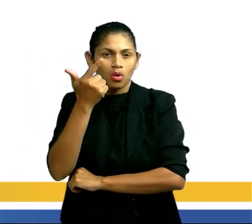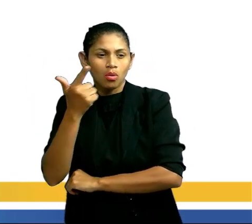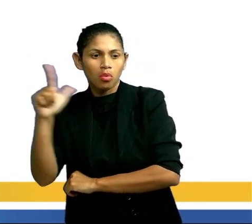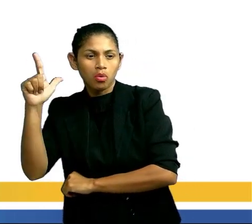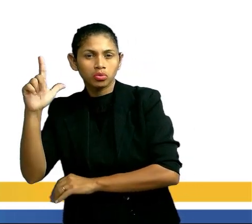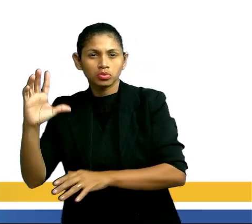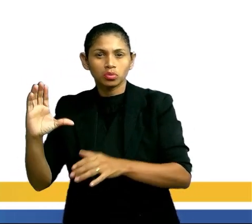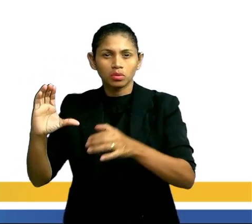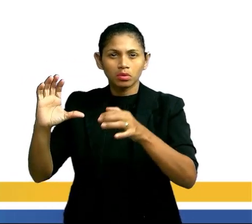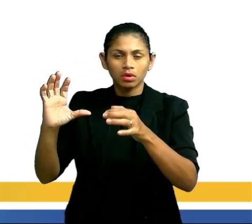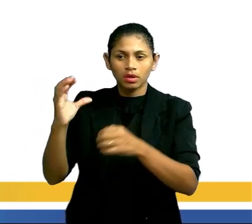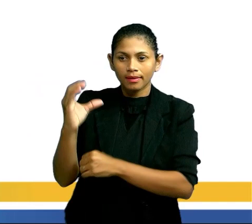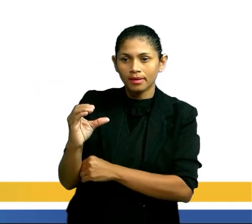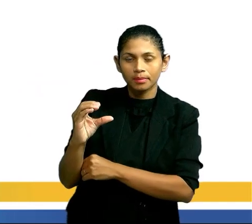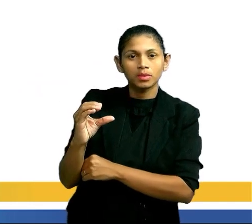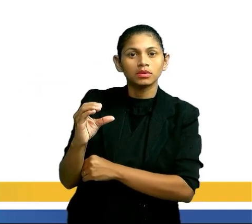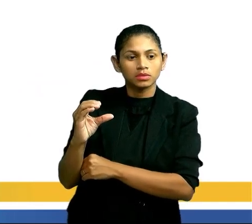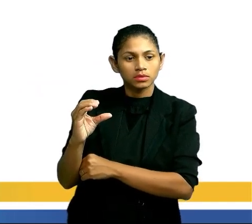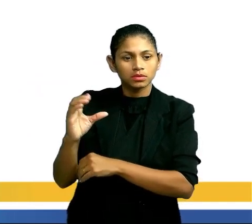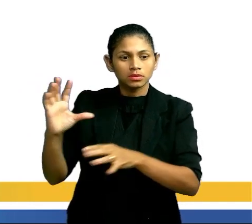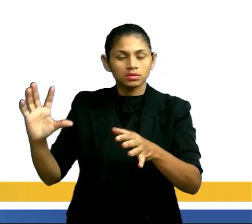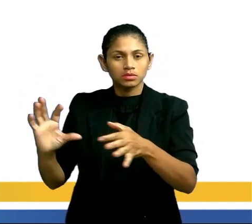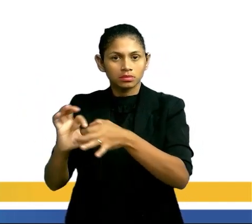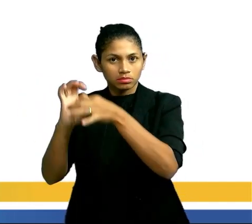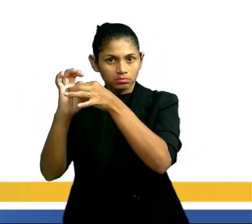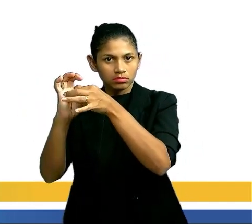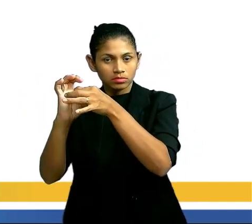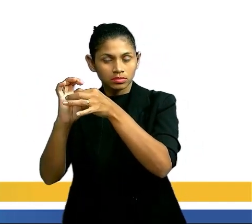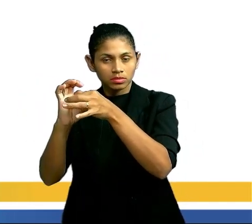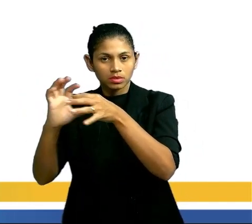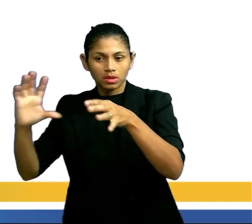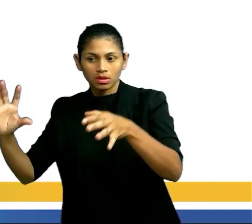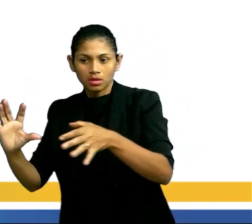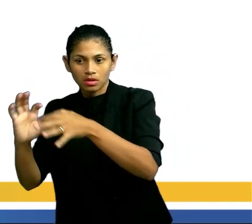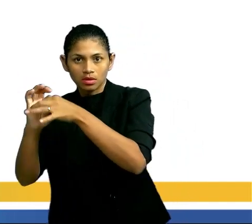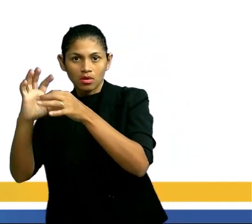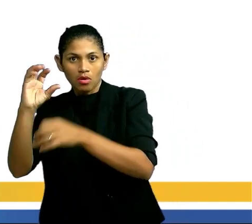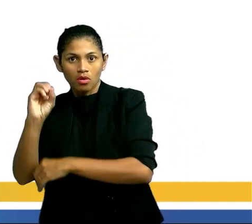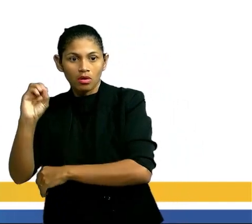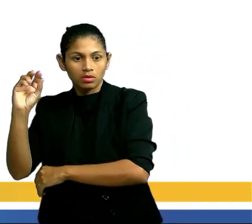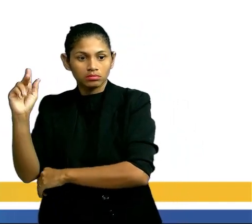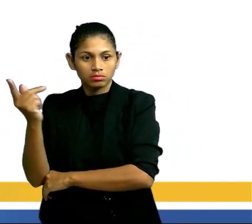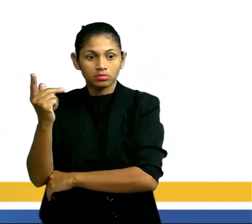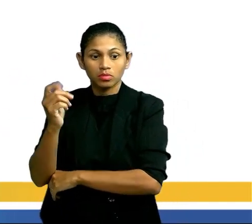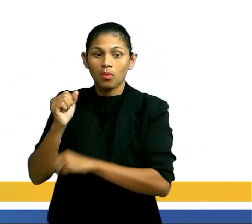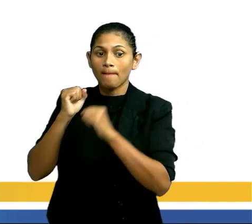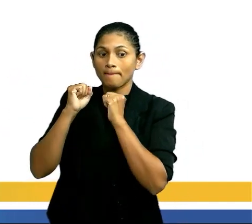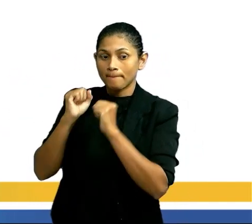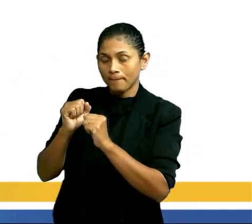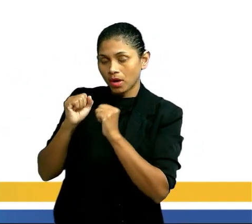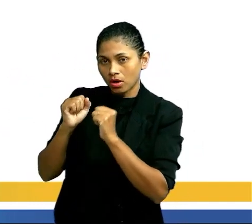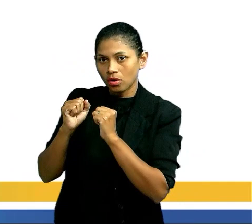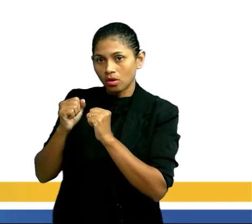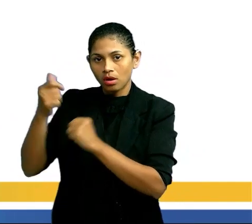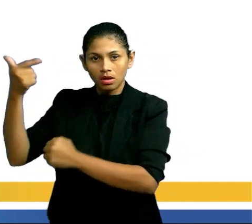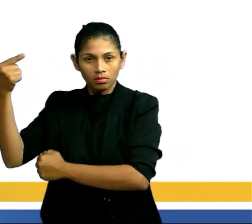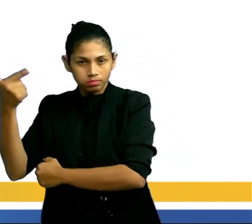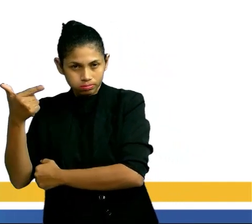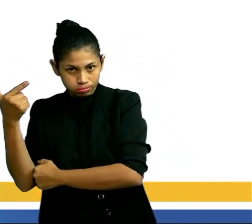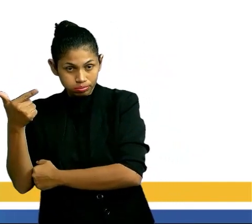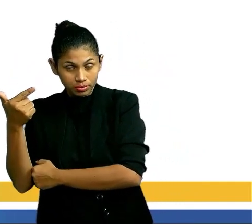hidroxila, então ele é um carbono primário, logo o álcool ele é primário. Ele pode ser secundário e ele pode ser